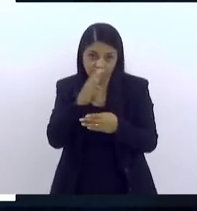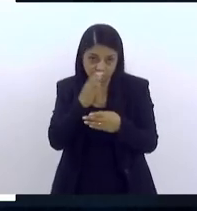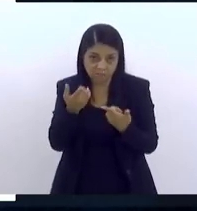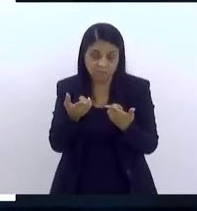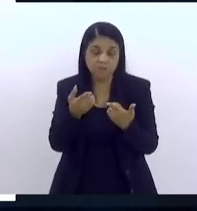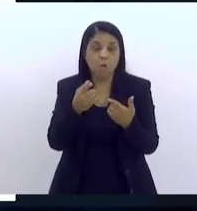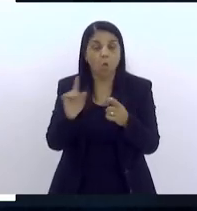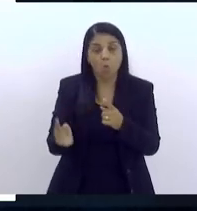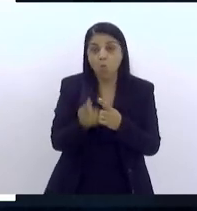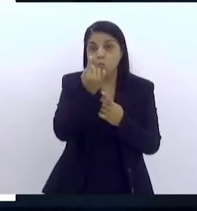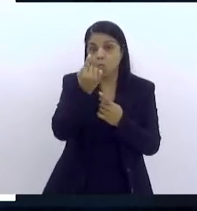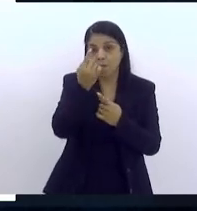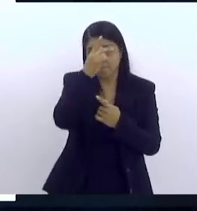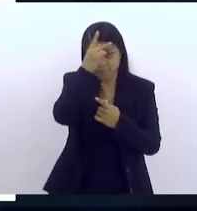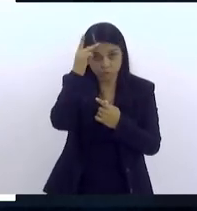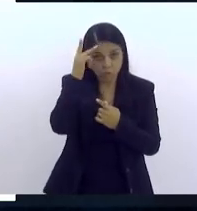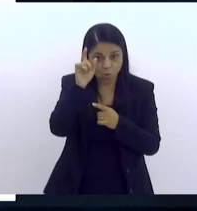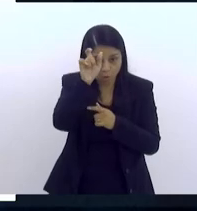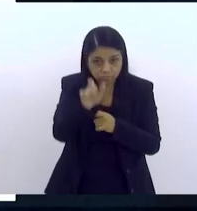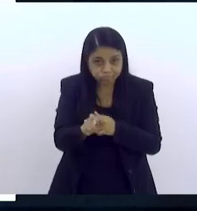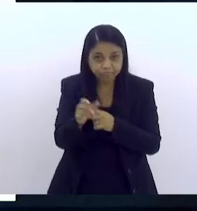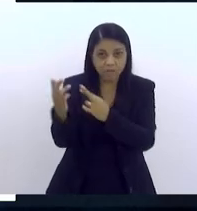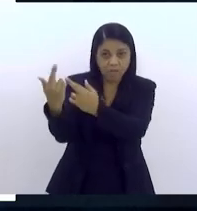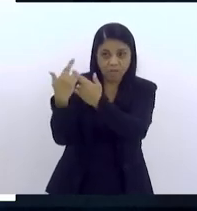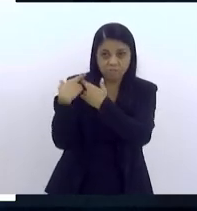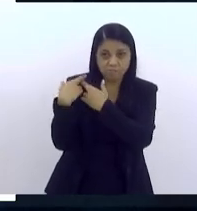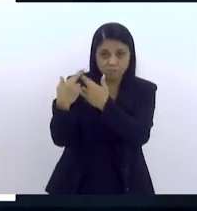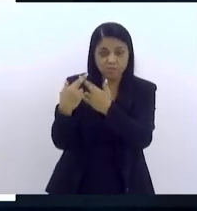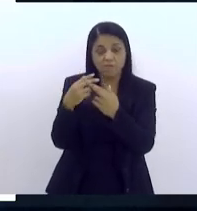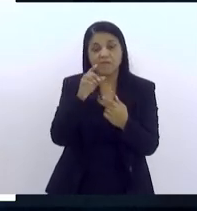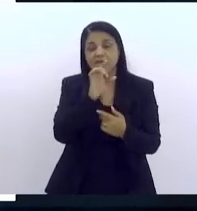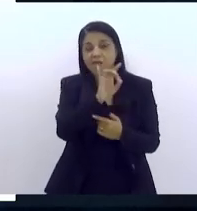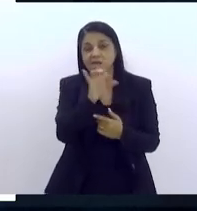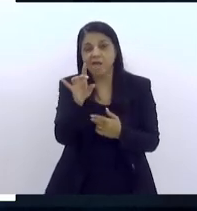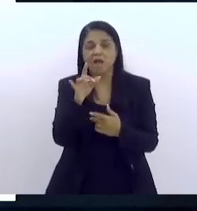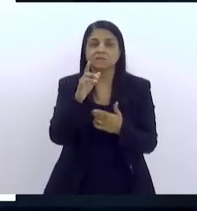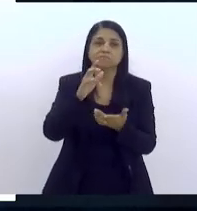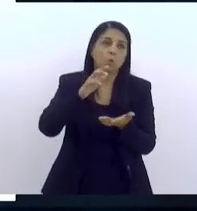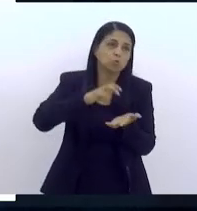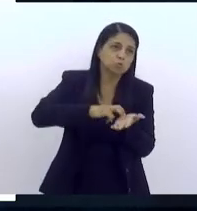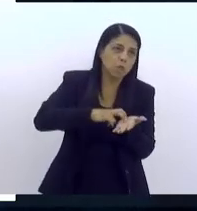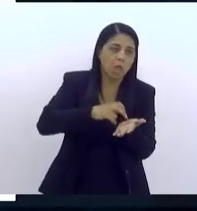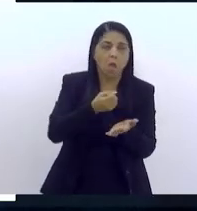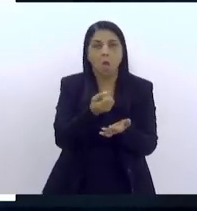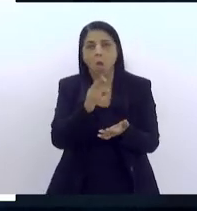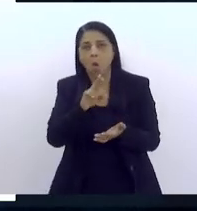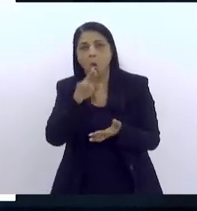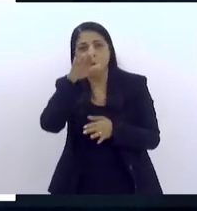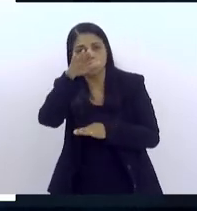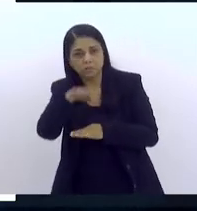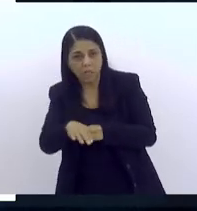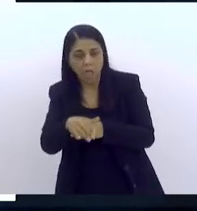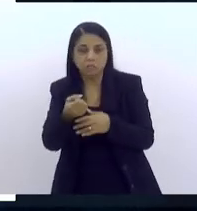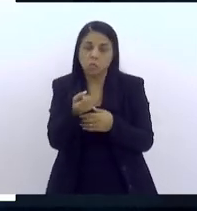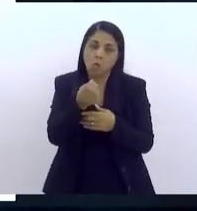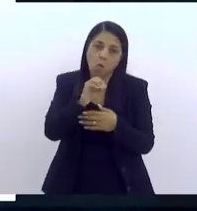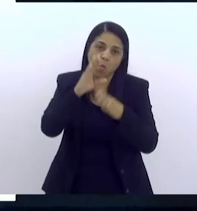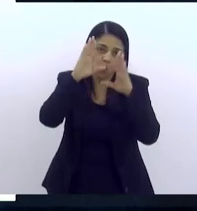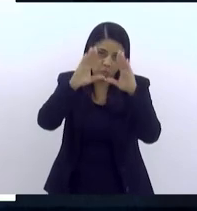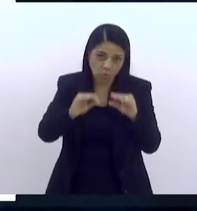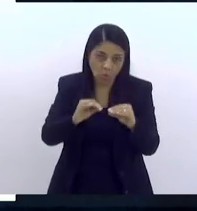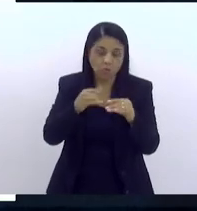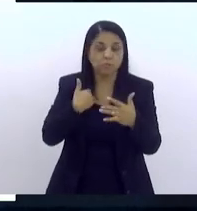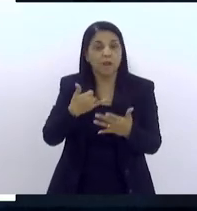fique responsável ou uma a cada turno né por ser a primeira pessoa a fazer a ligação quando tiver